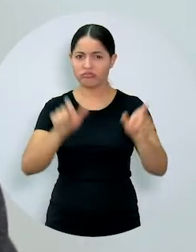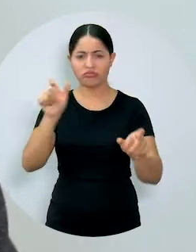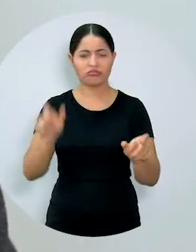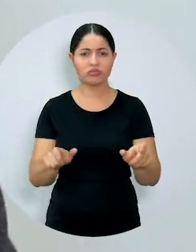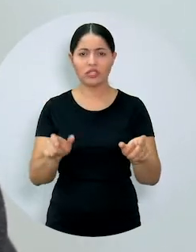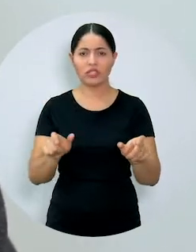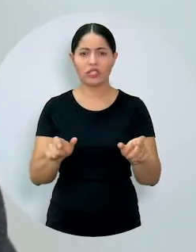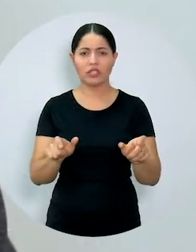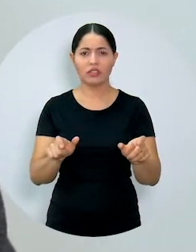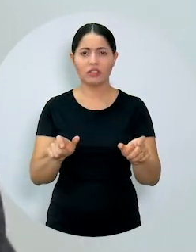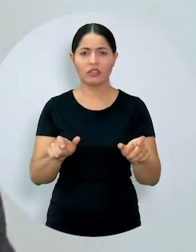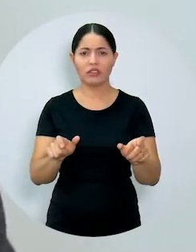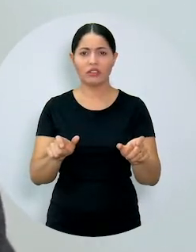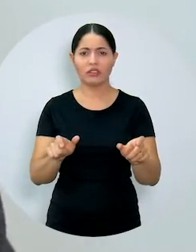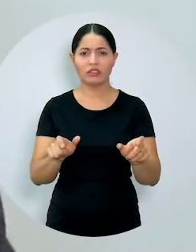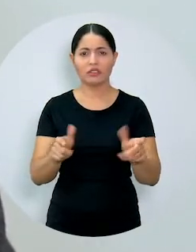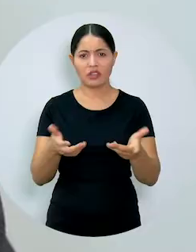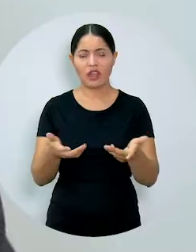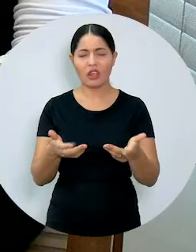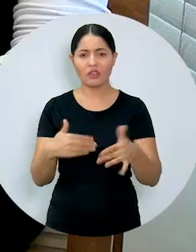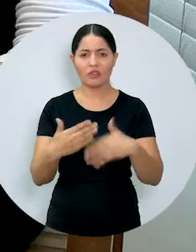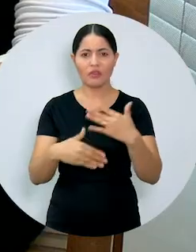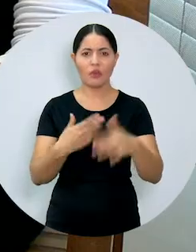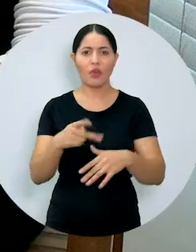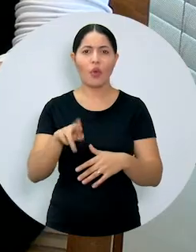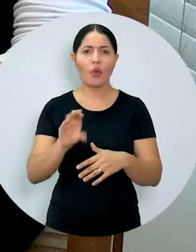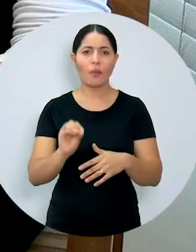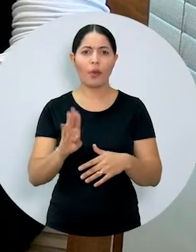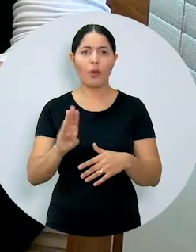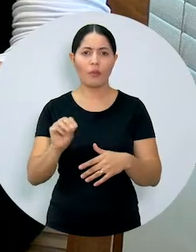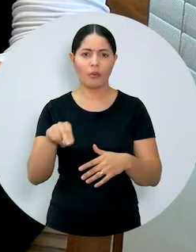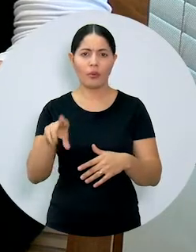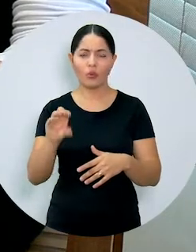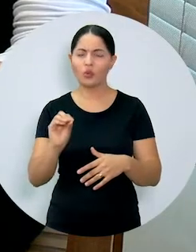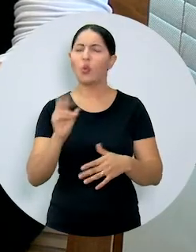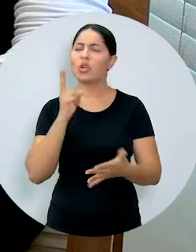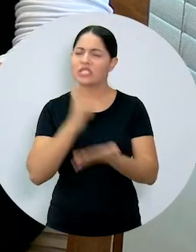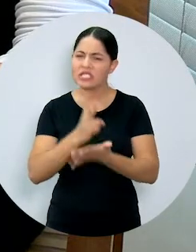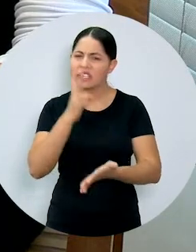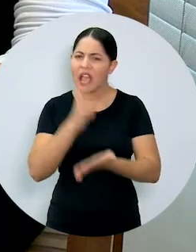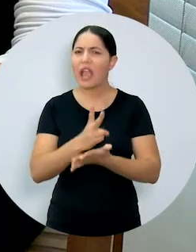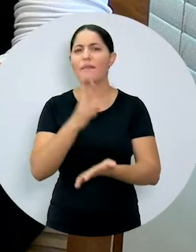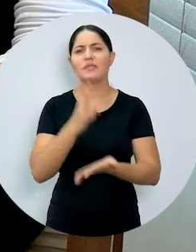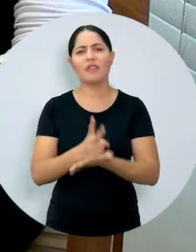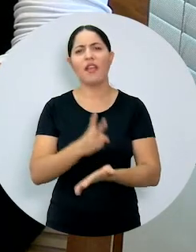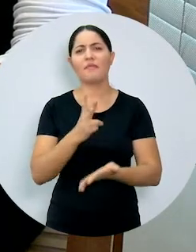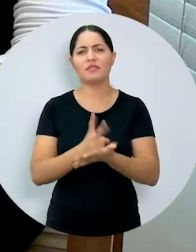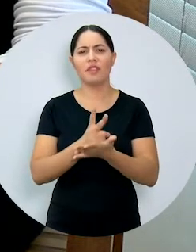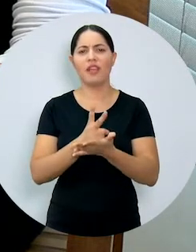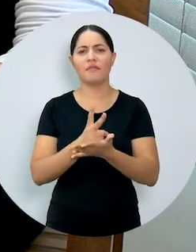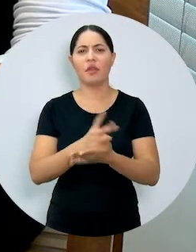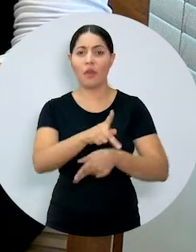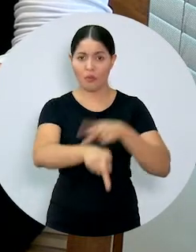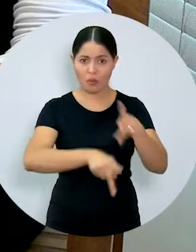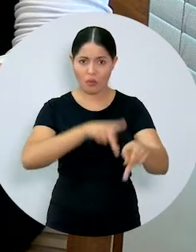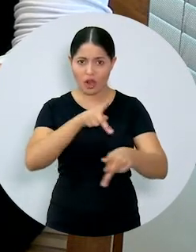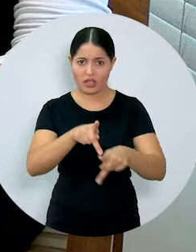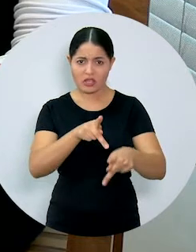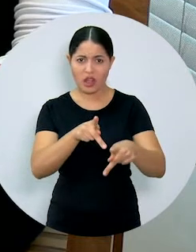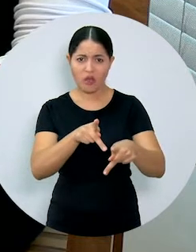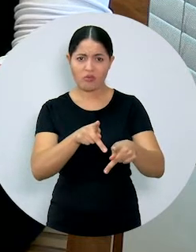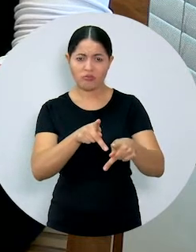forma pro bono, sempre se puseram em defesa dos menos favorecidos.